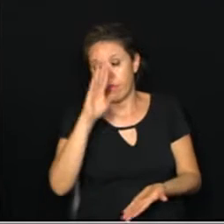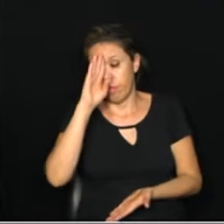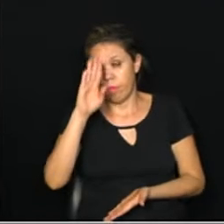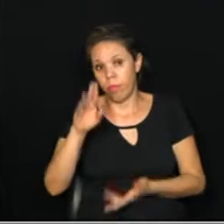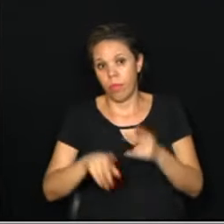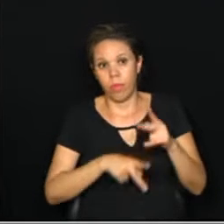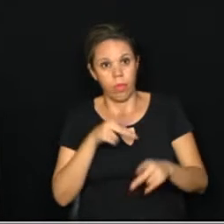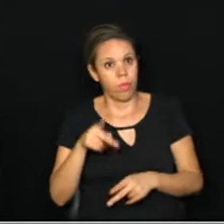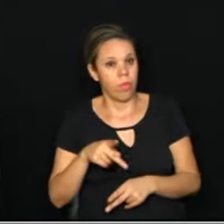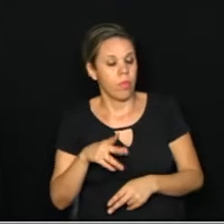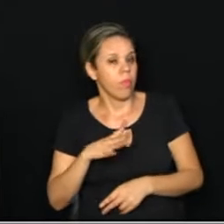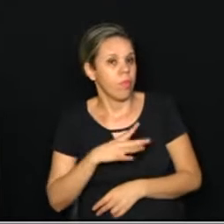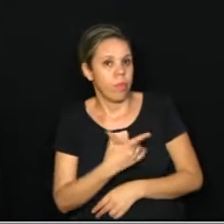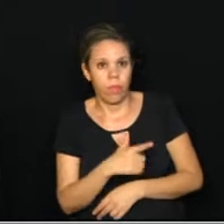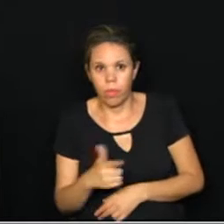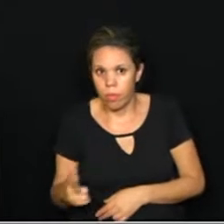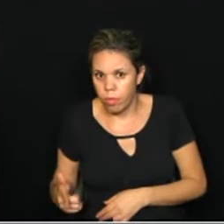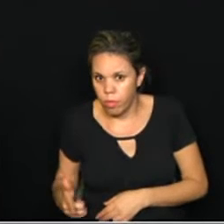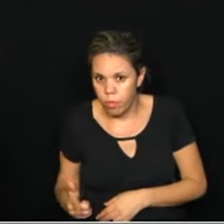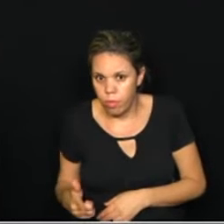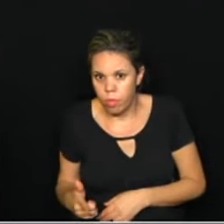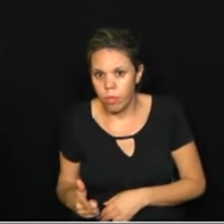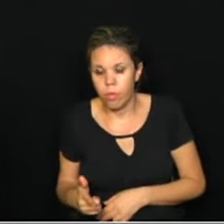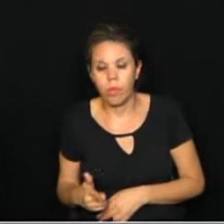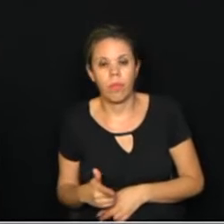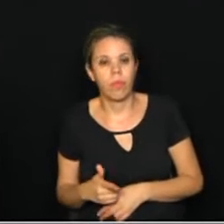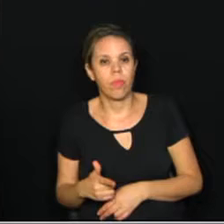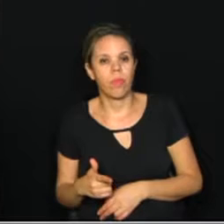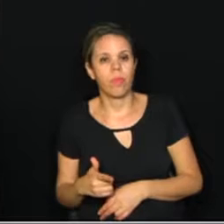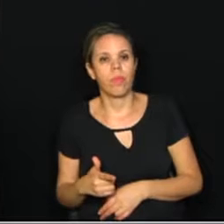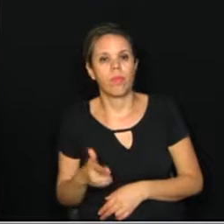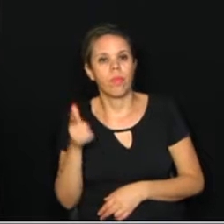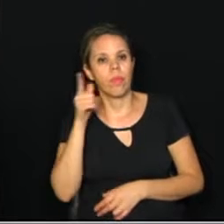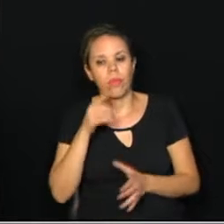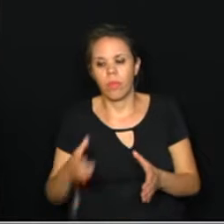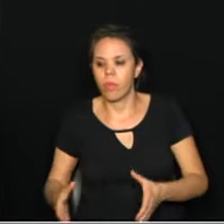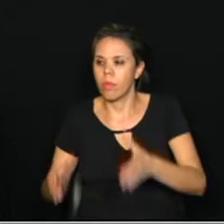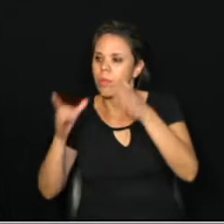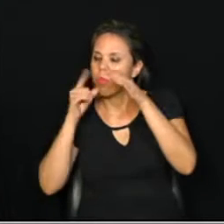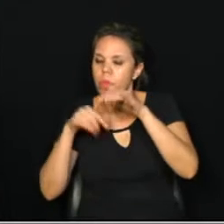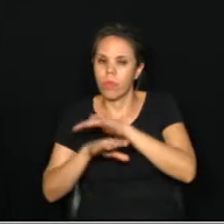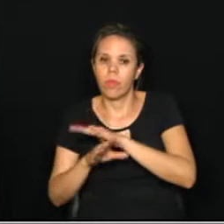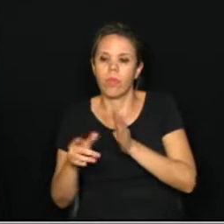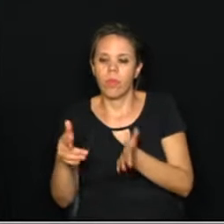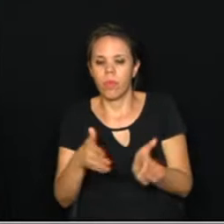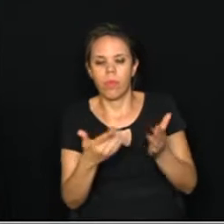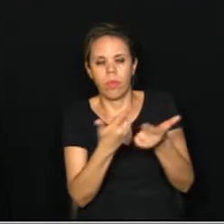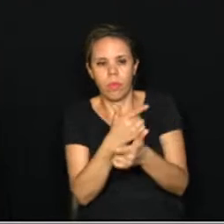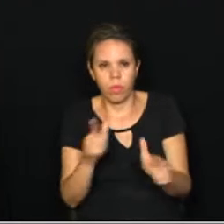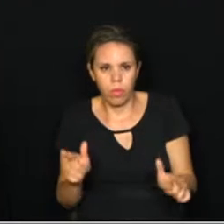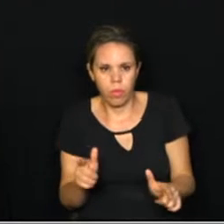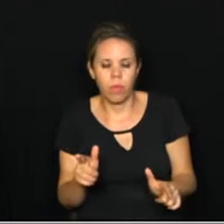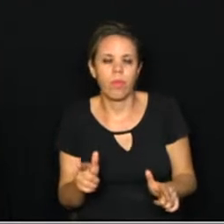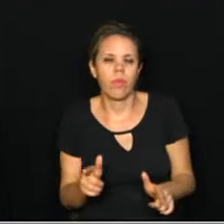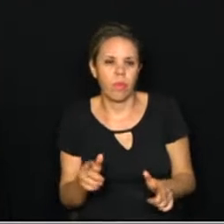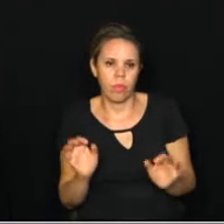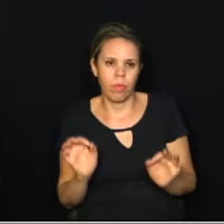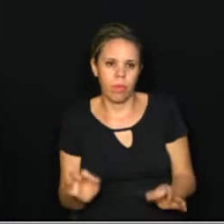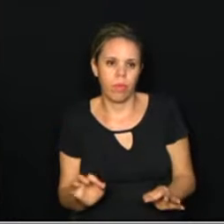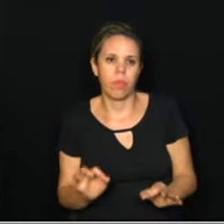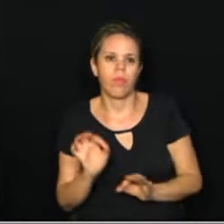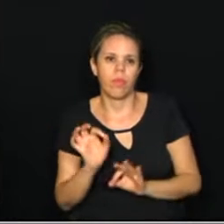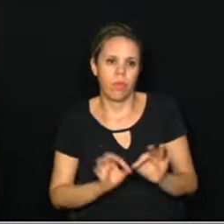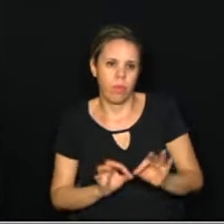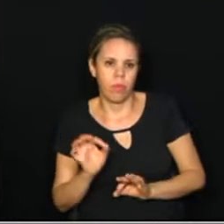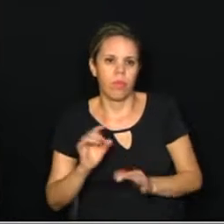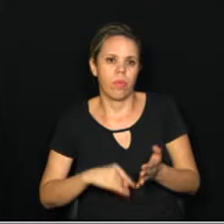aqueles que não estão, que não têm suas captações nas calhas dos rios, que são, de certa forma,